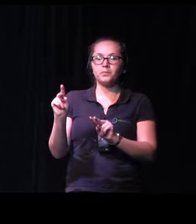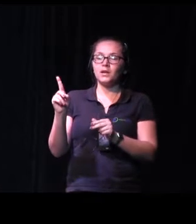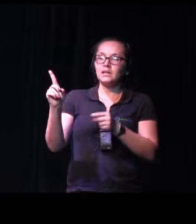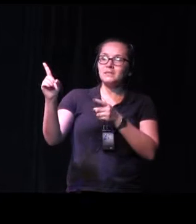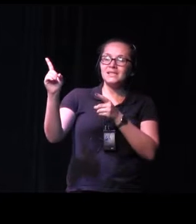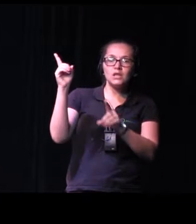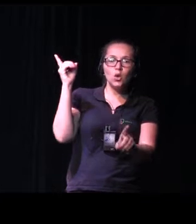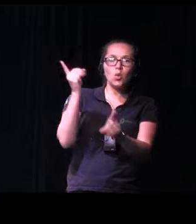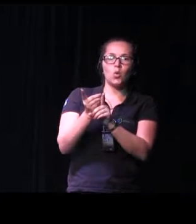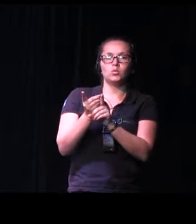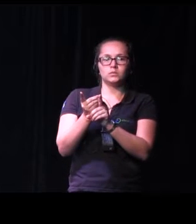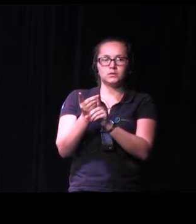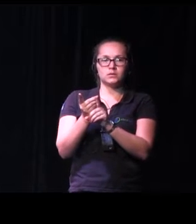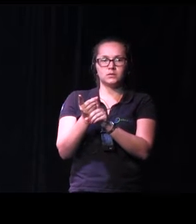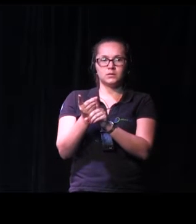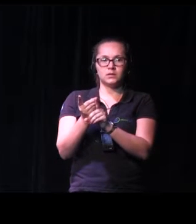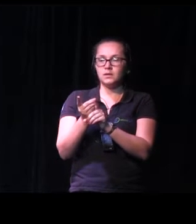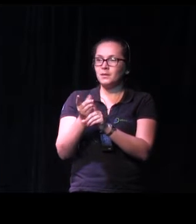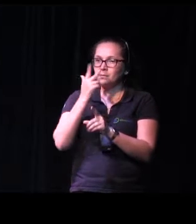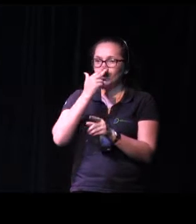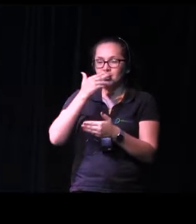visual, faço que eles se encontrem